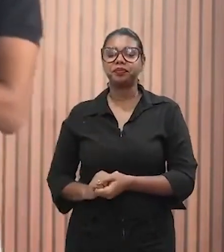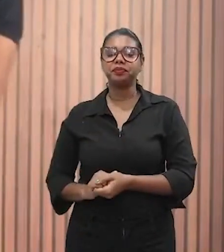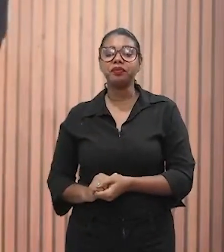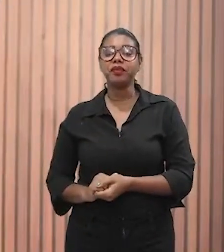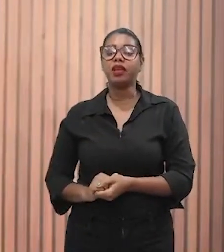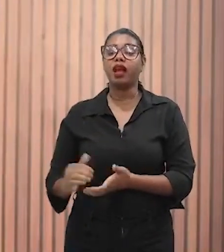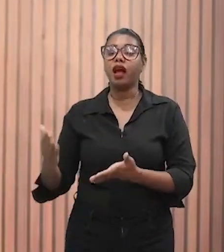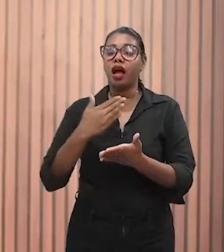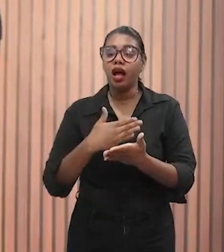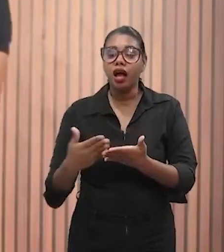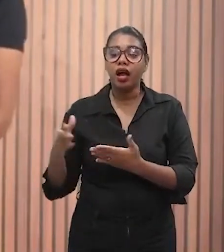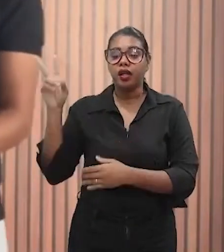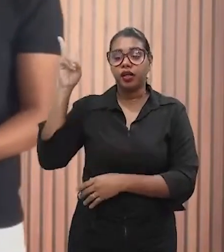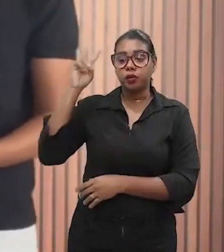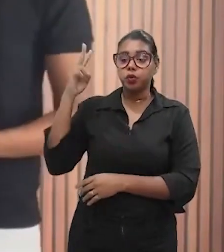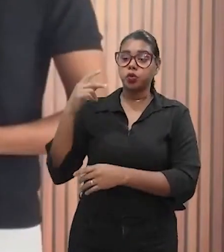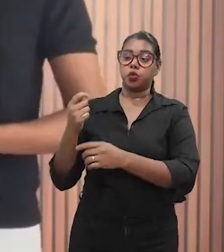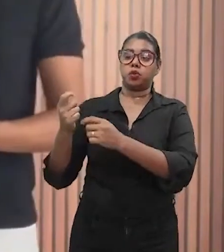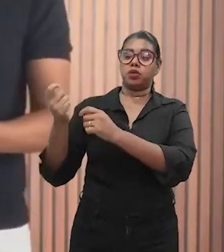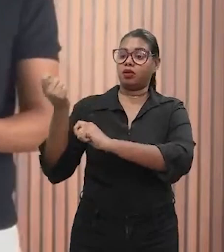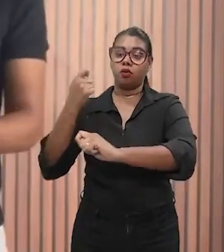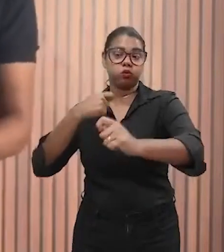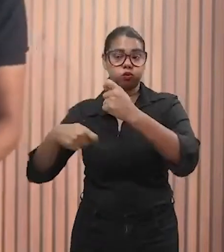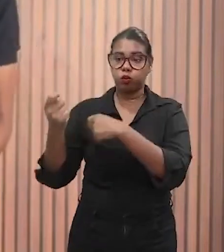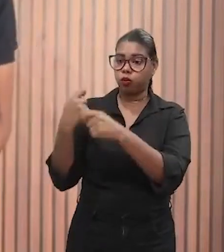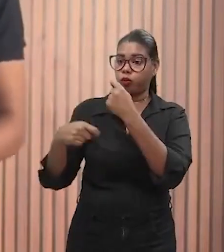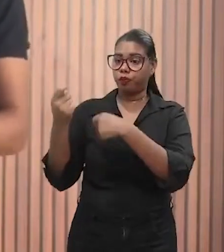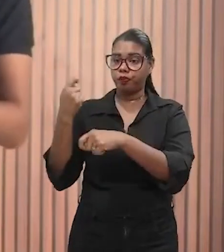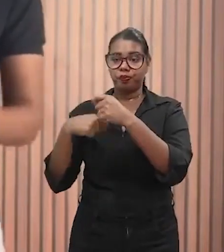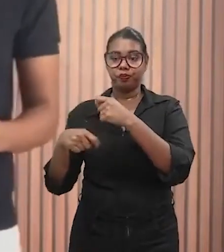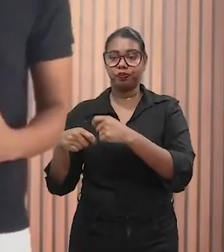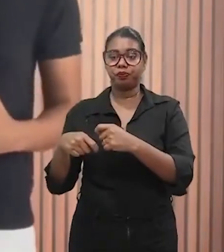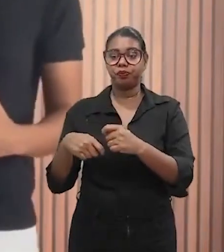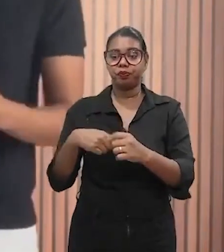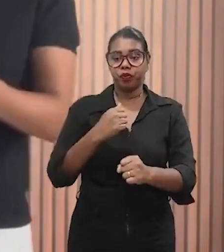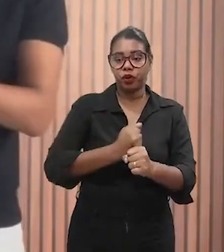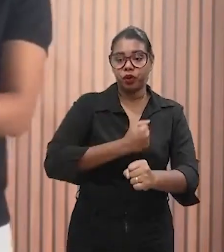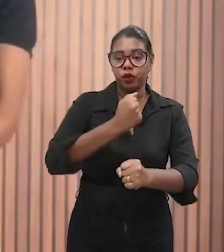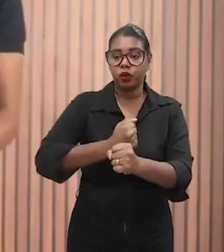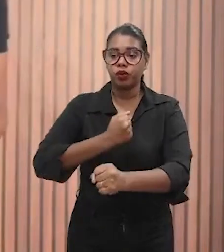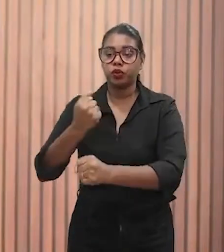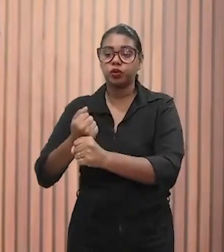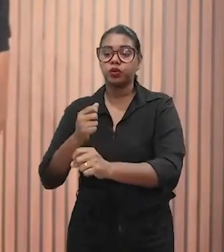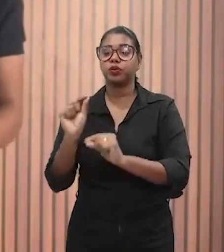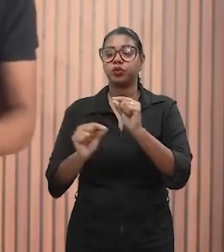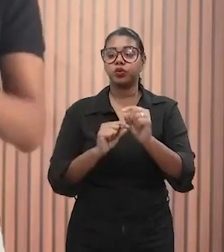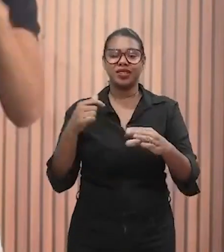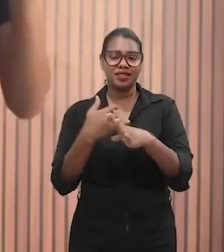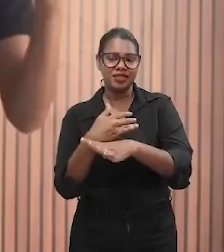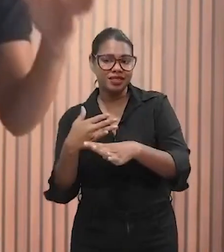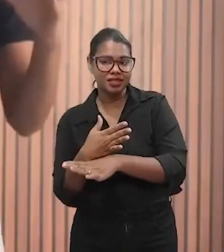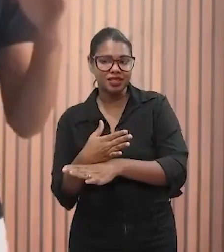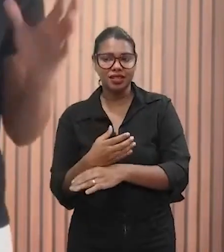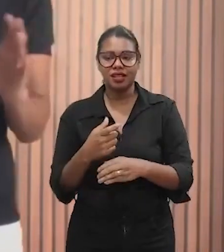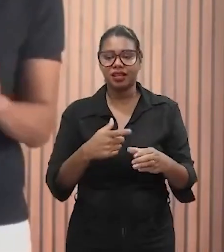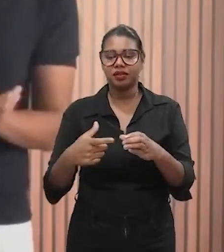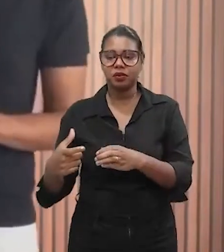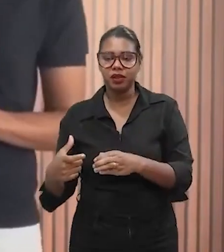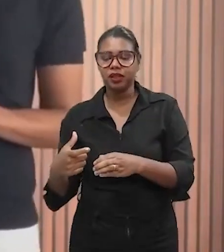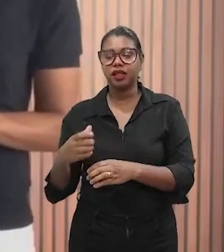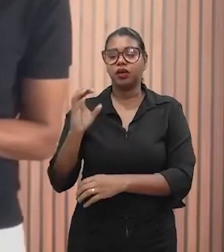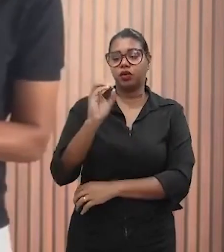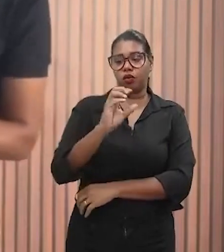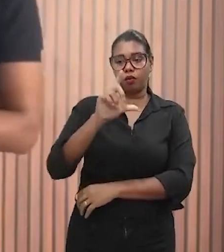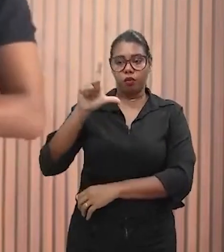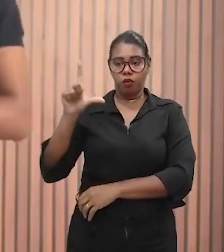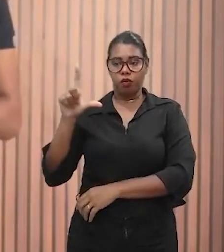que administrar aquela situação aqui, lá fundando o que a gente vai chamar de Olinda, né? E aí tem aquela velha história